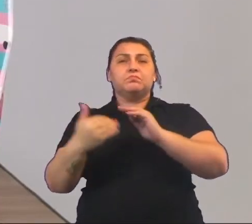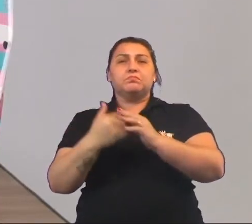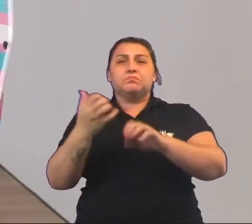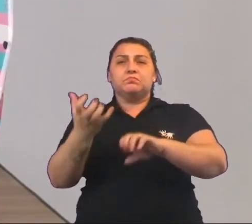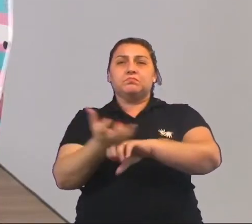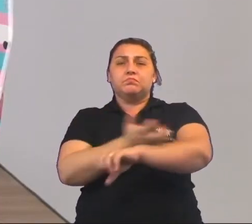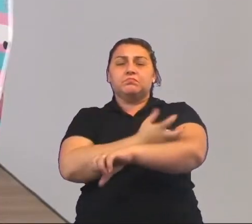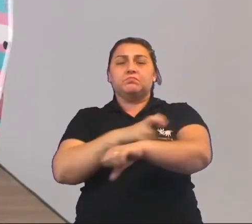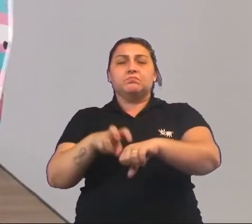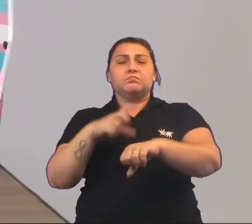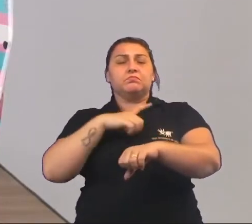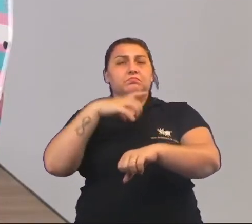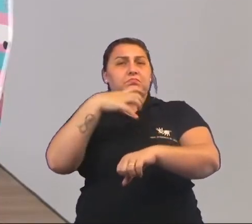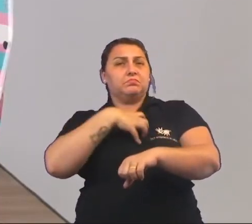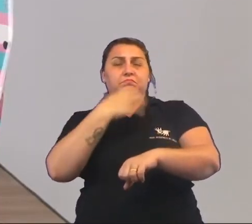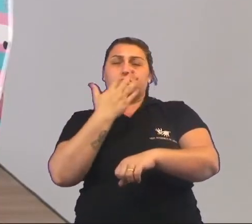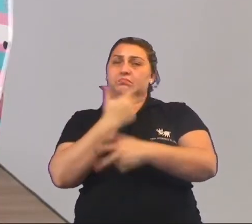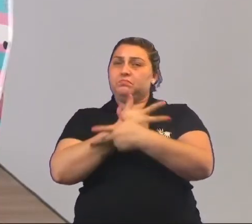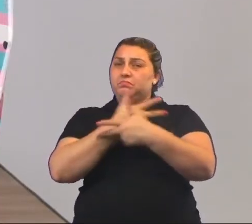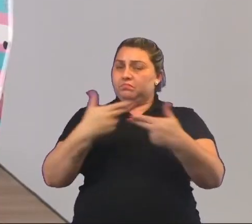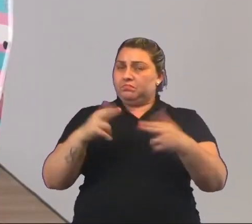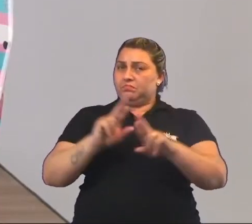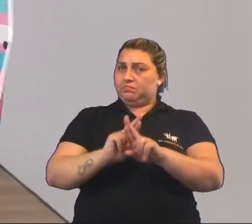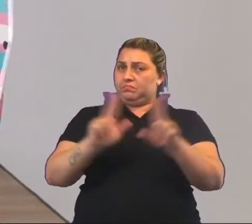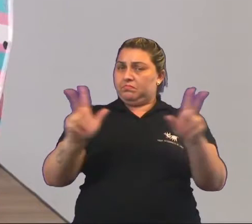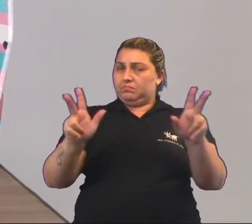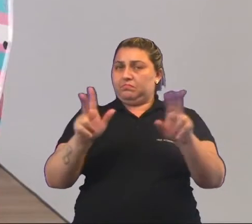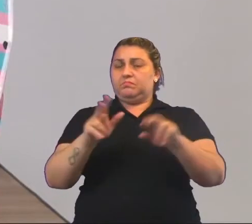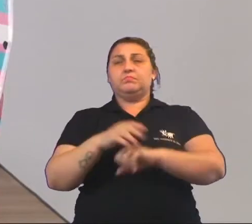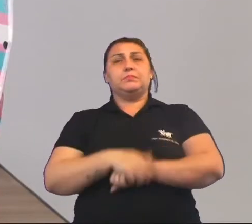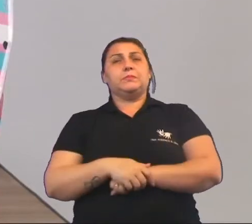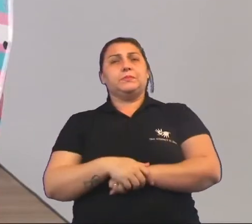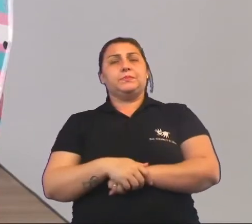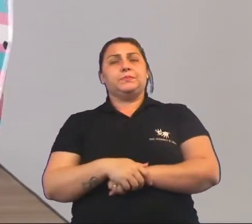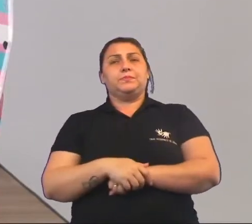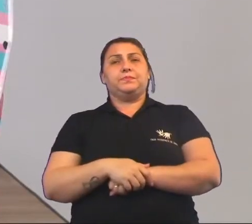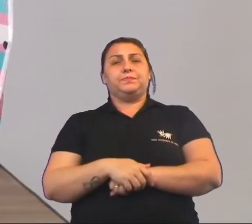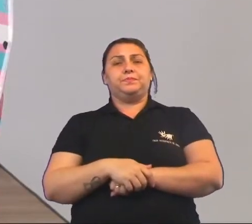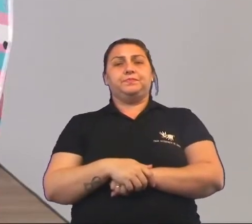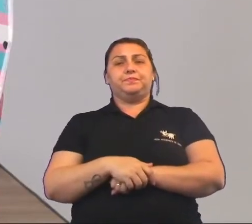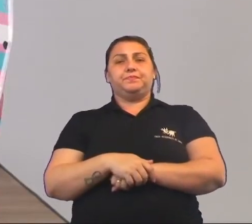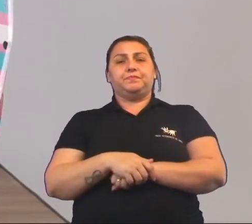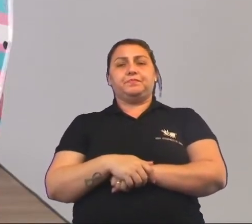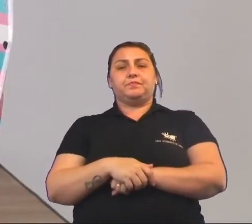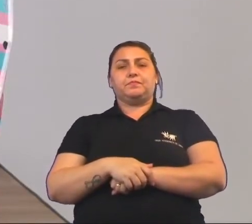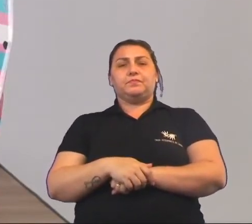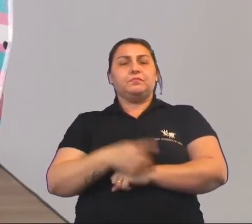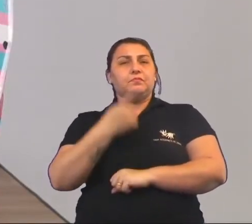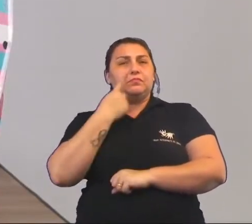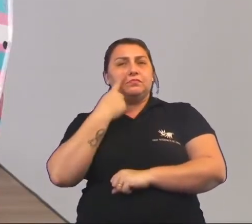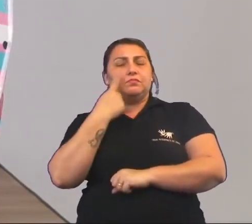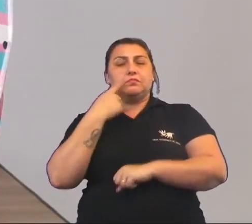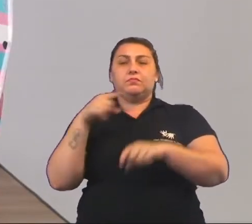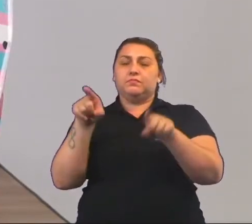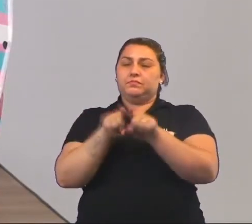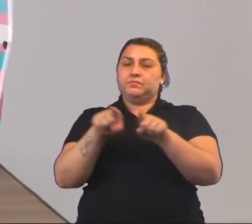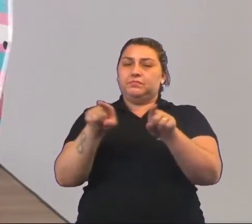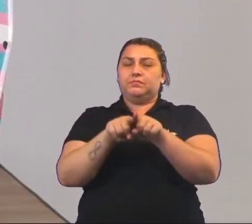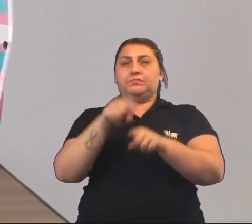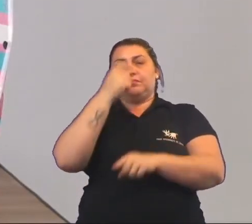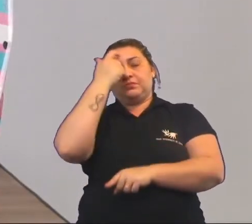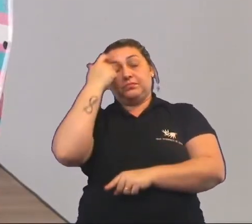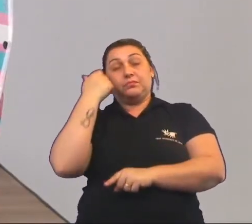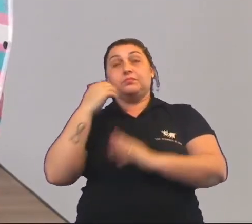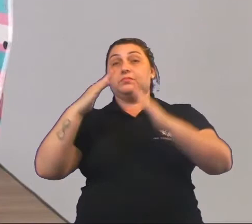ela tem o quê? Tem formatos, tem formas que são diferentes uma das outras. Observamos também que